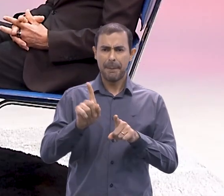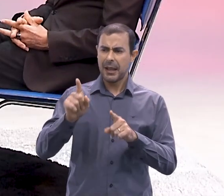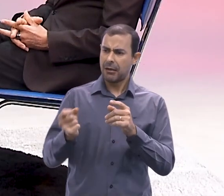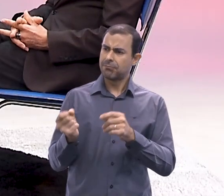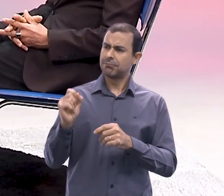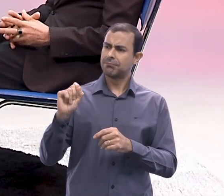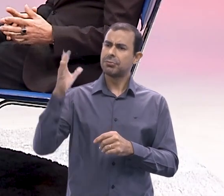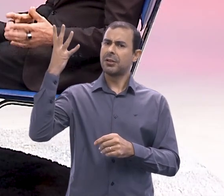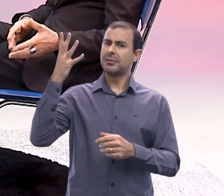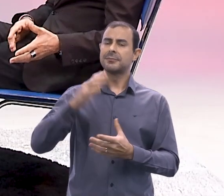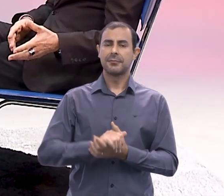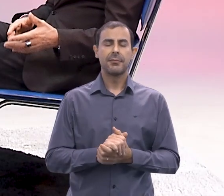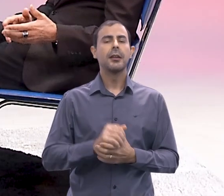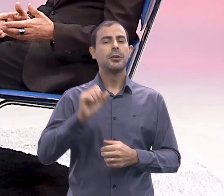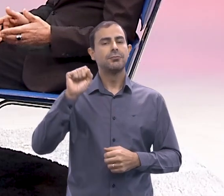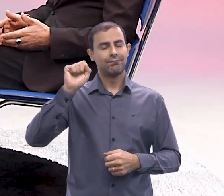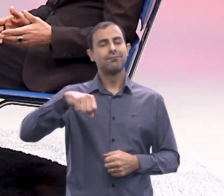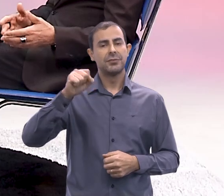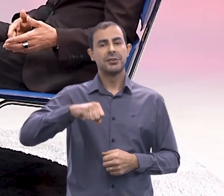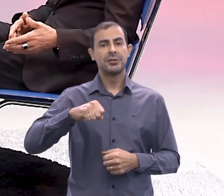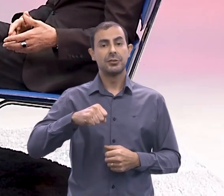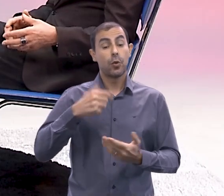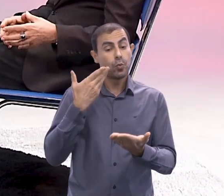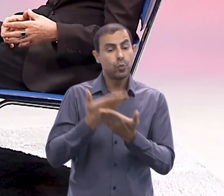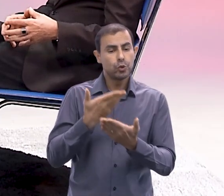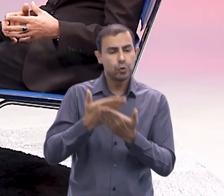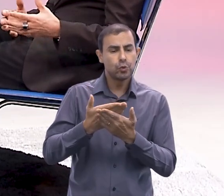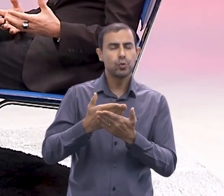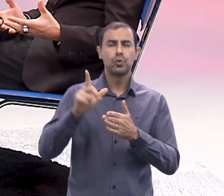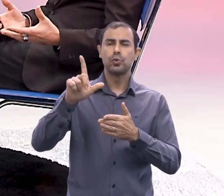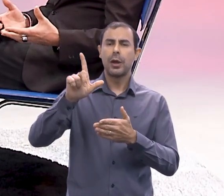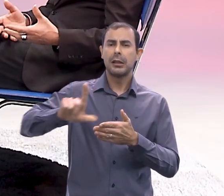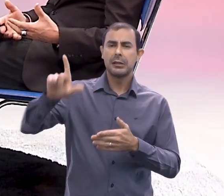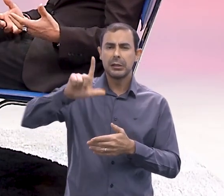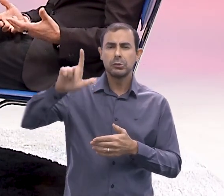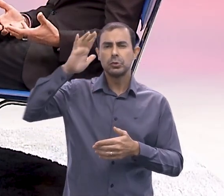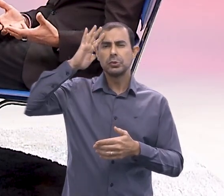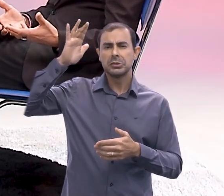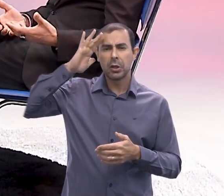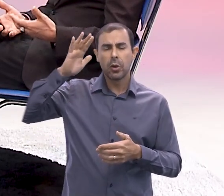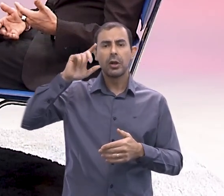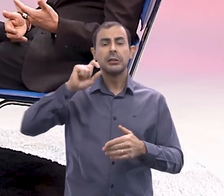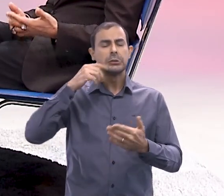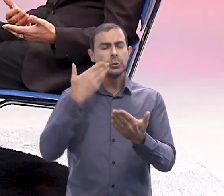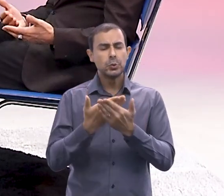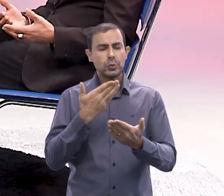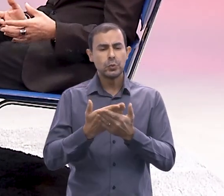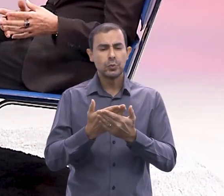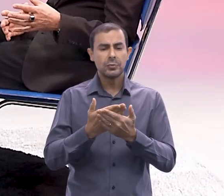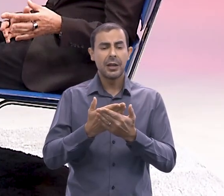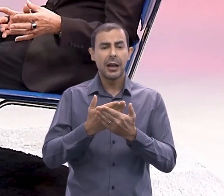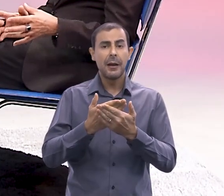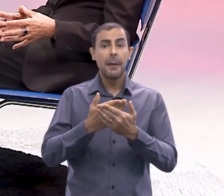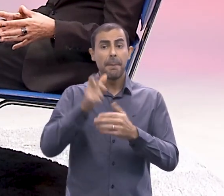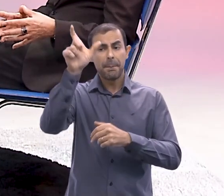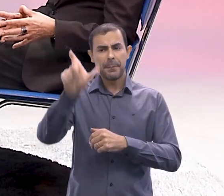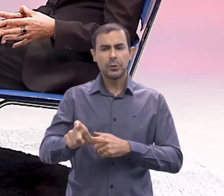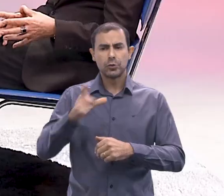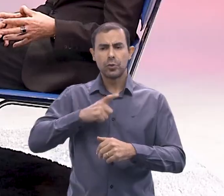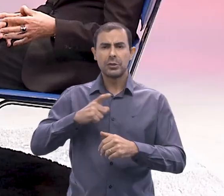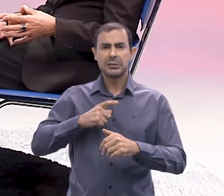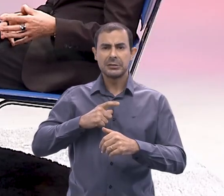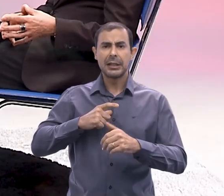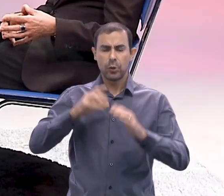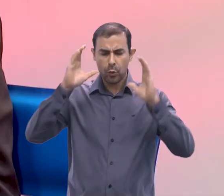tentativa? Infelizmente, os estudos, a literatura e os teóricos que estudam o comportamento humano têm observado que, principalmente o